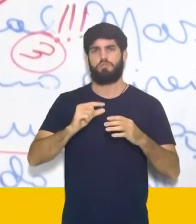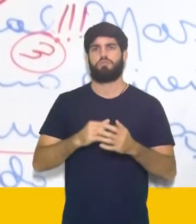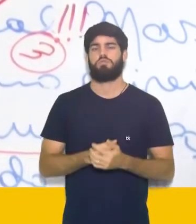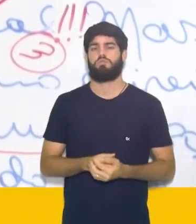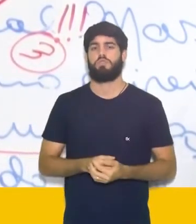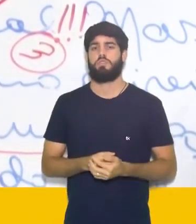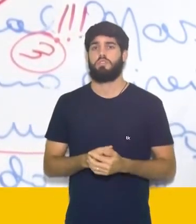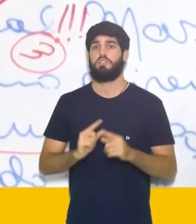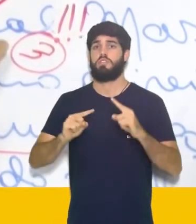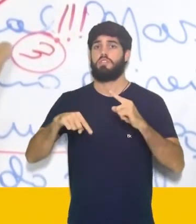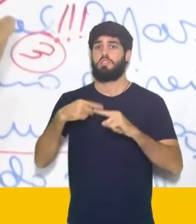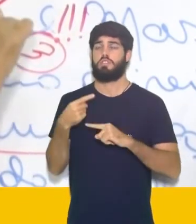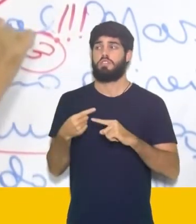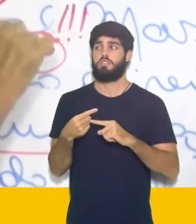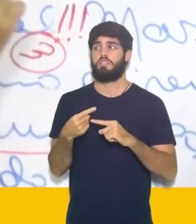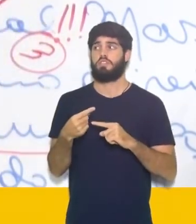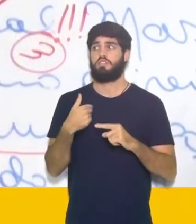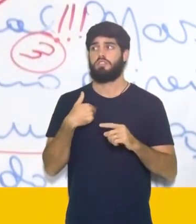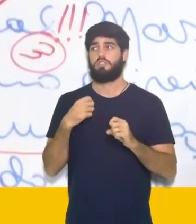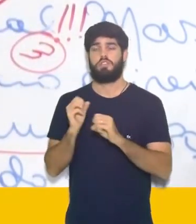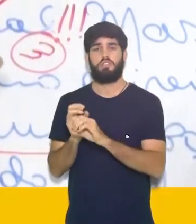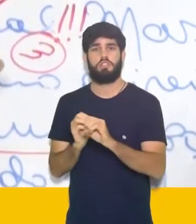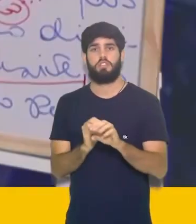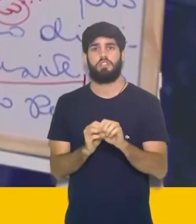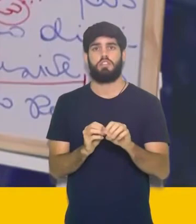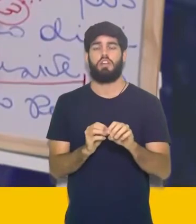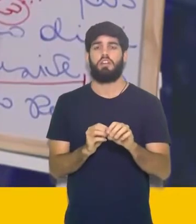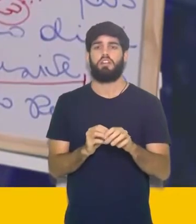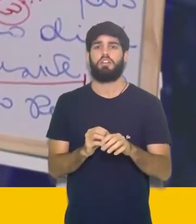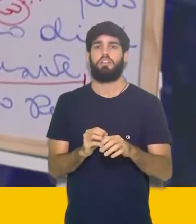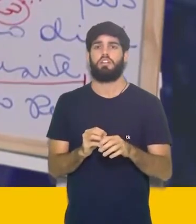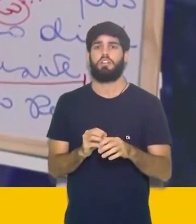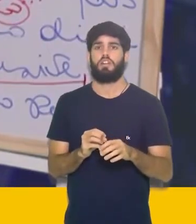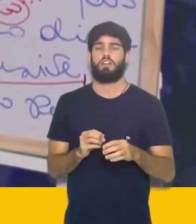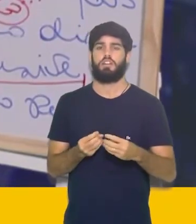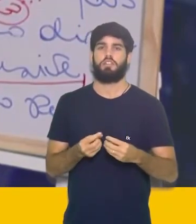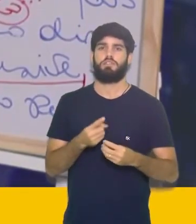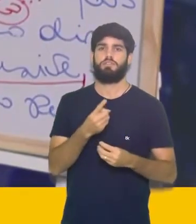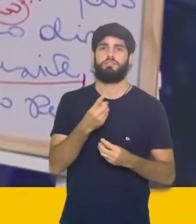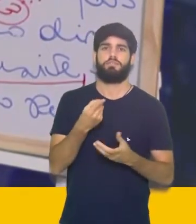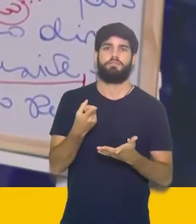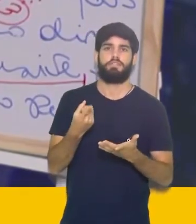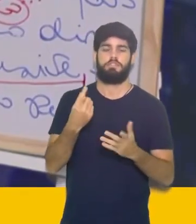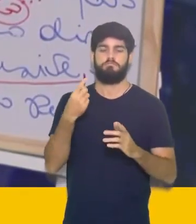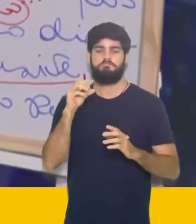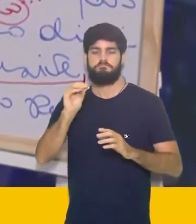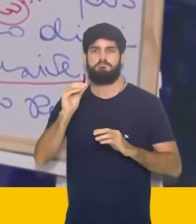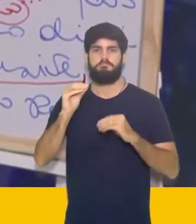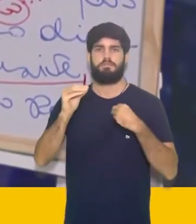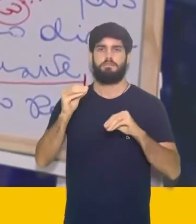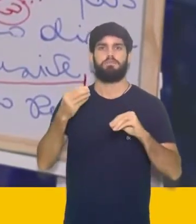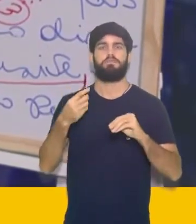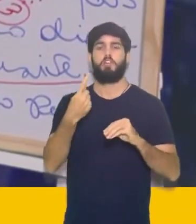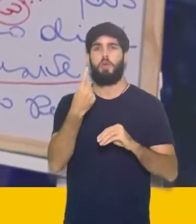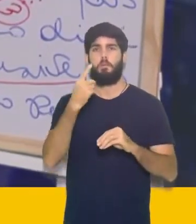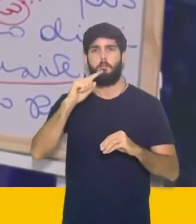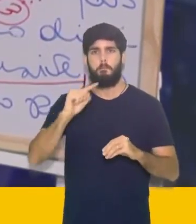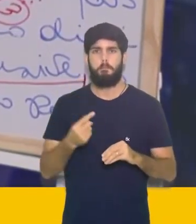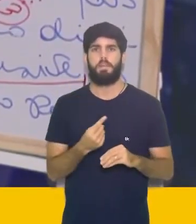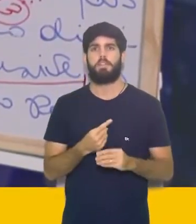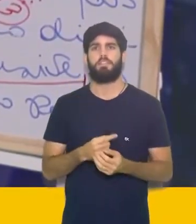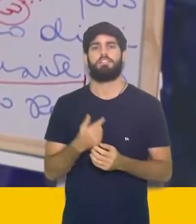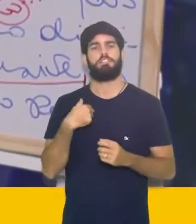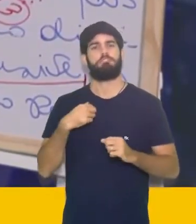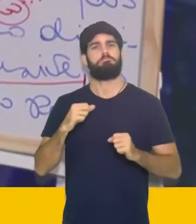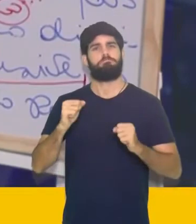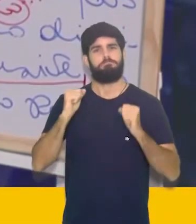Certo? Pra depois eu ensinar vocês a fazer esses floreios lindos e que vai dar